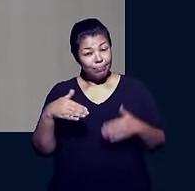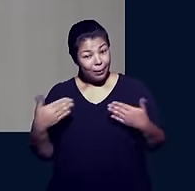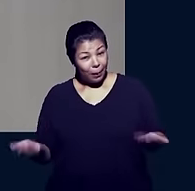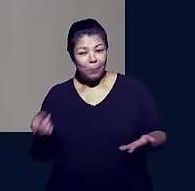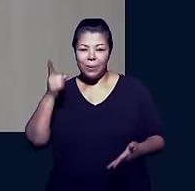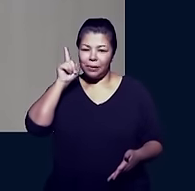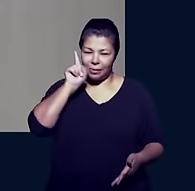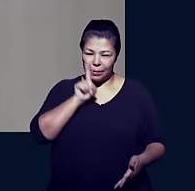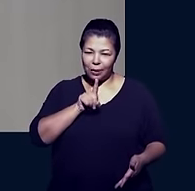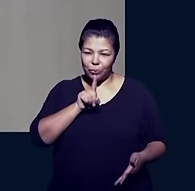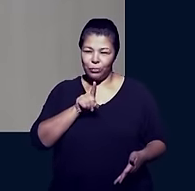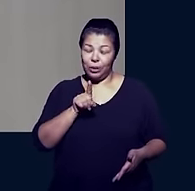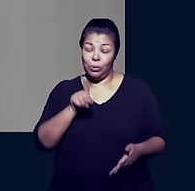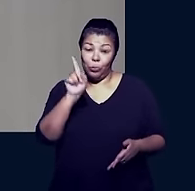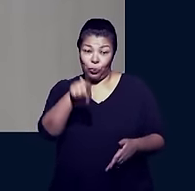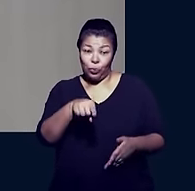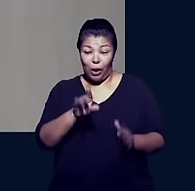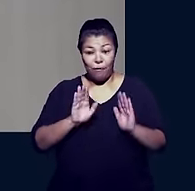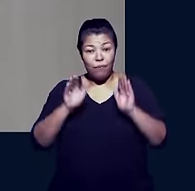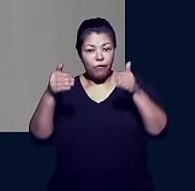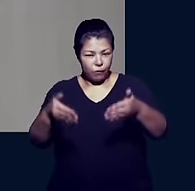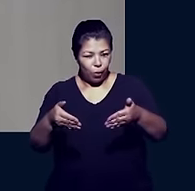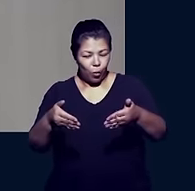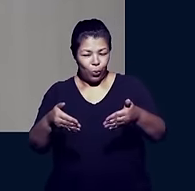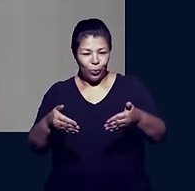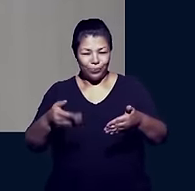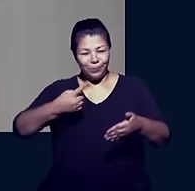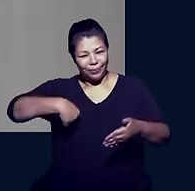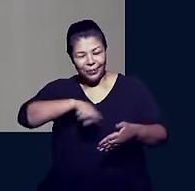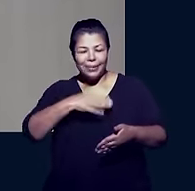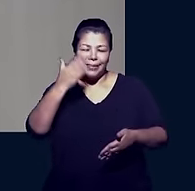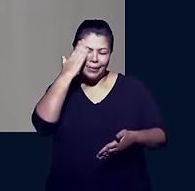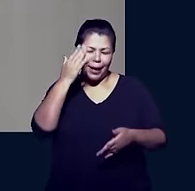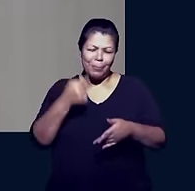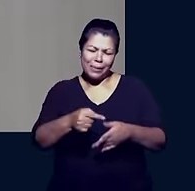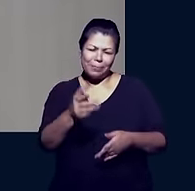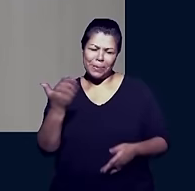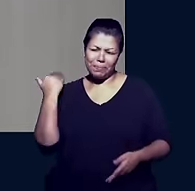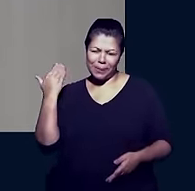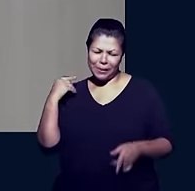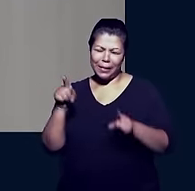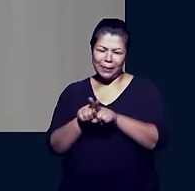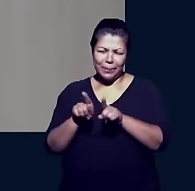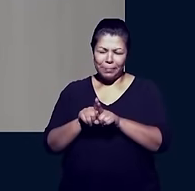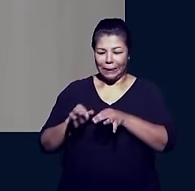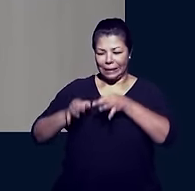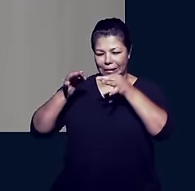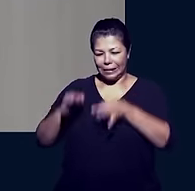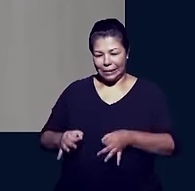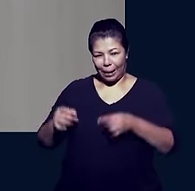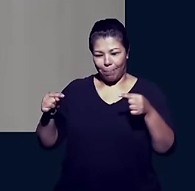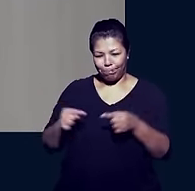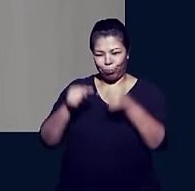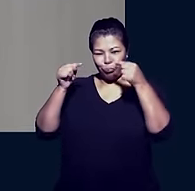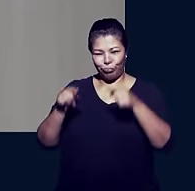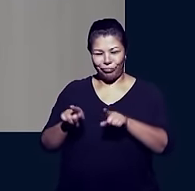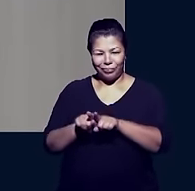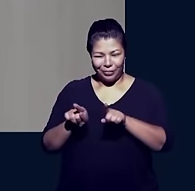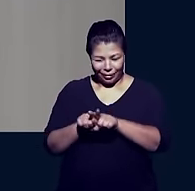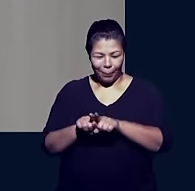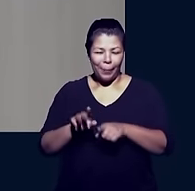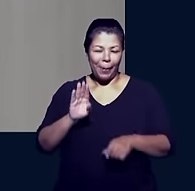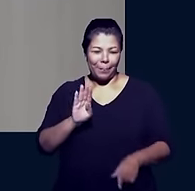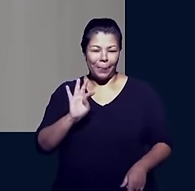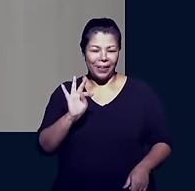eh recentemente o fon semana passada confirmou as nossas expectativas do BTG confirmou as expectativas do mercado mantendo a